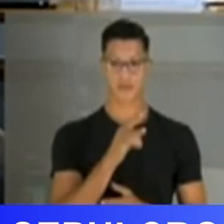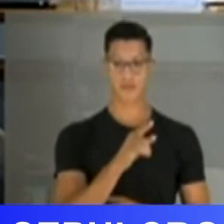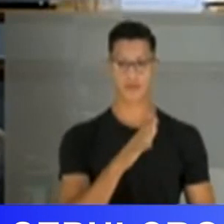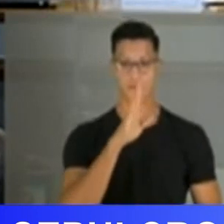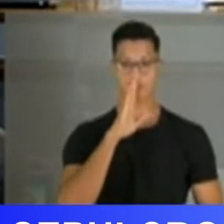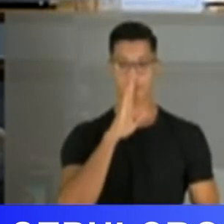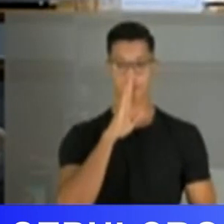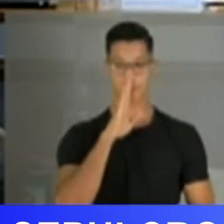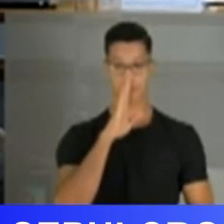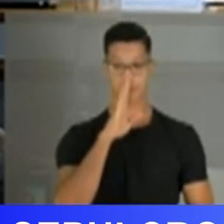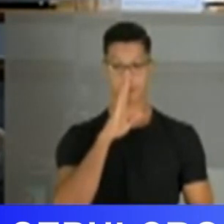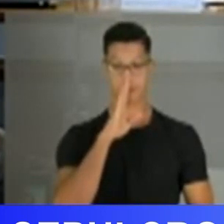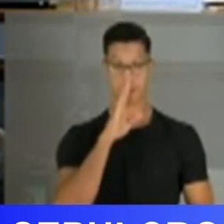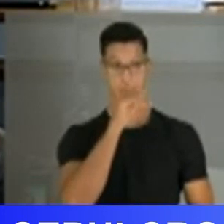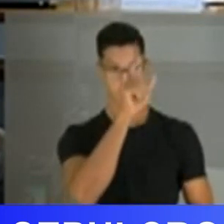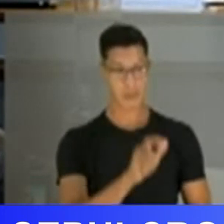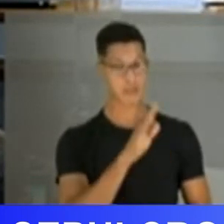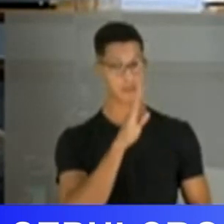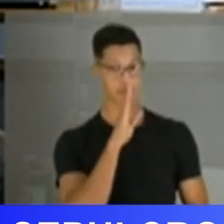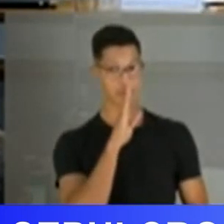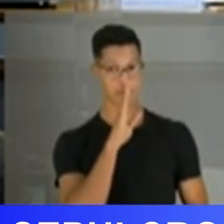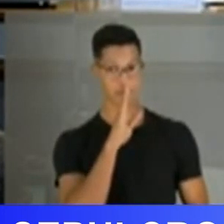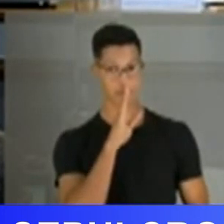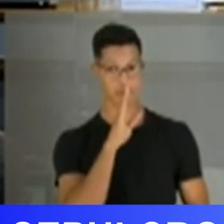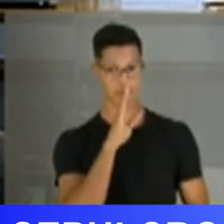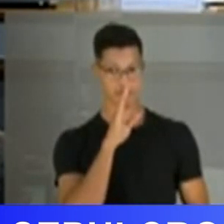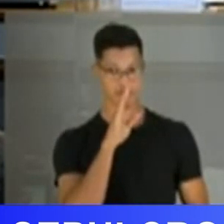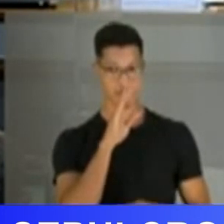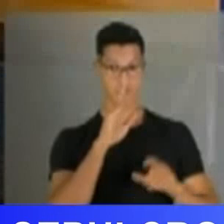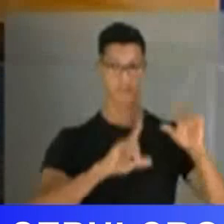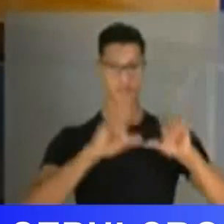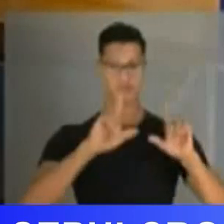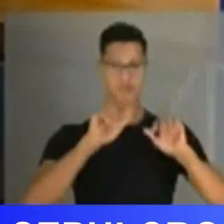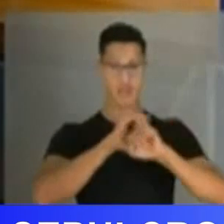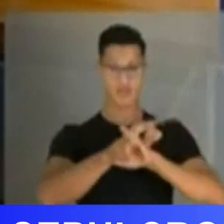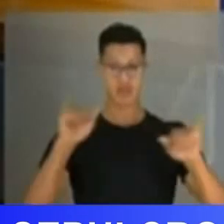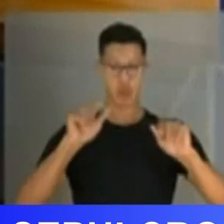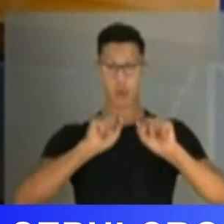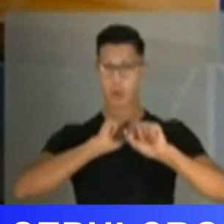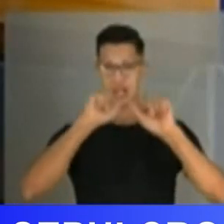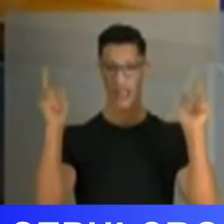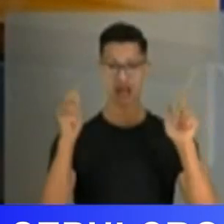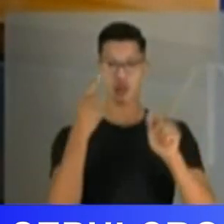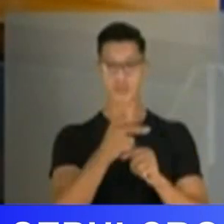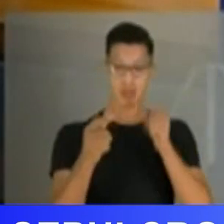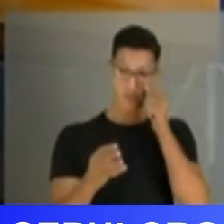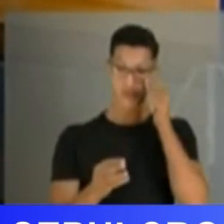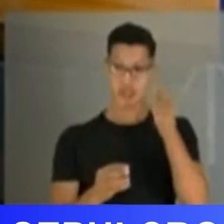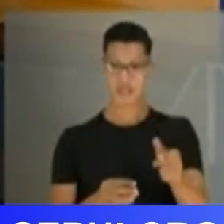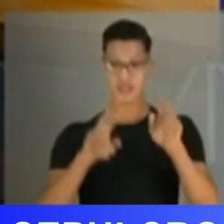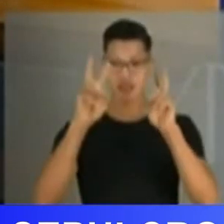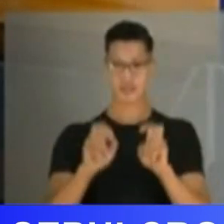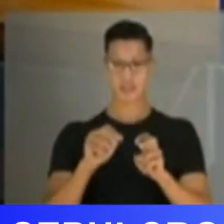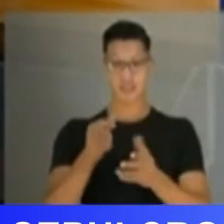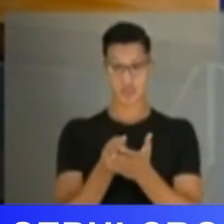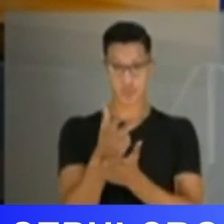em silêncio, senhor Wizard, mas a imprensa deixou muito claro, na verdade, o seu interesse em relação a